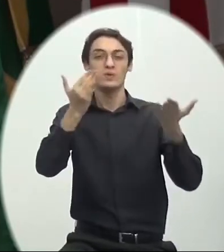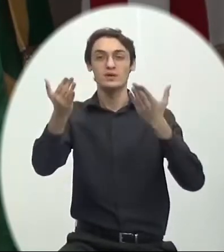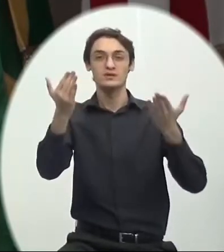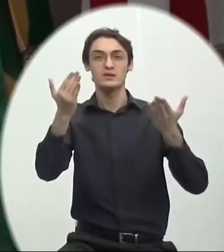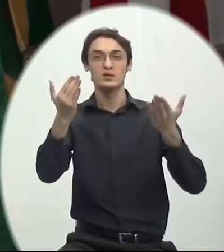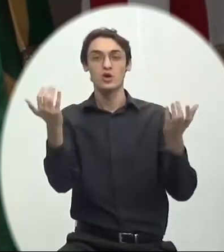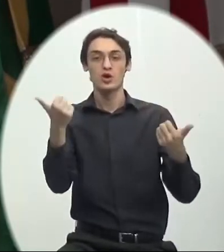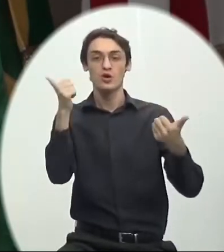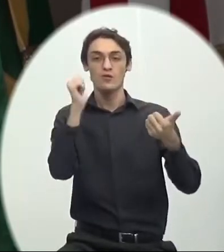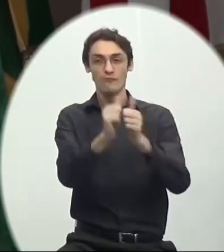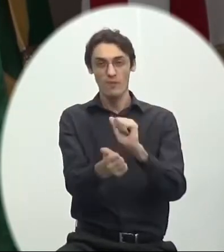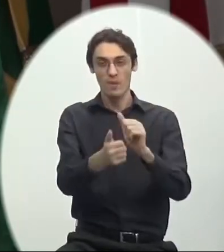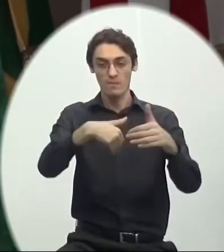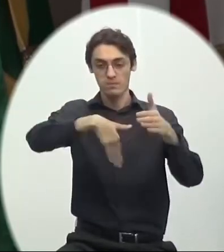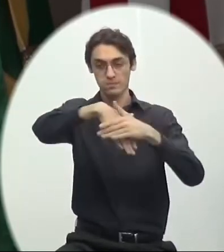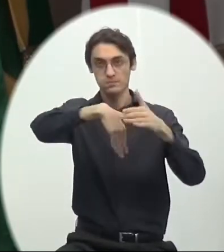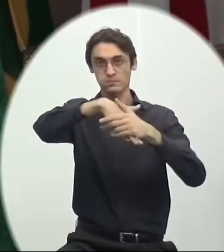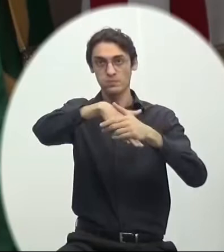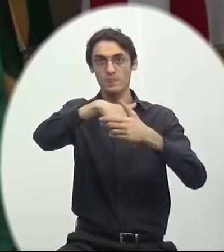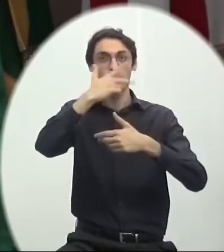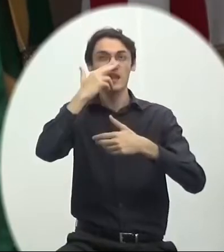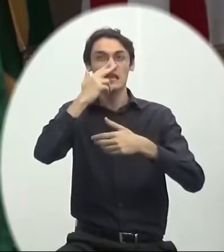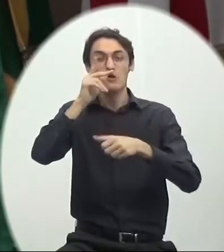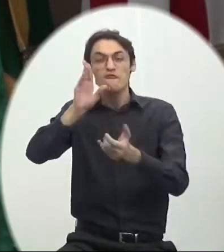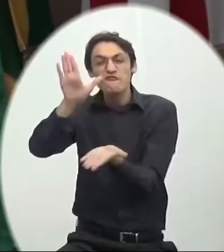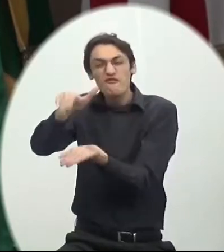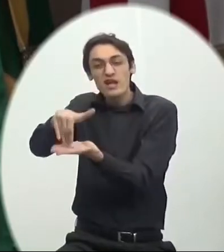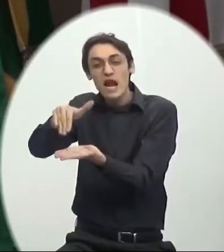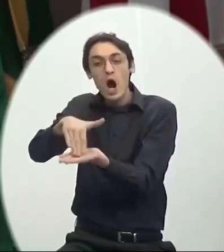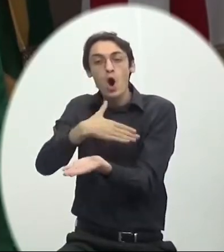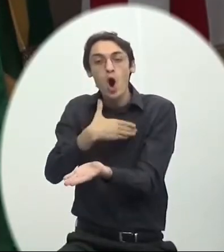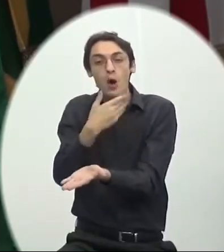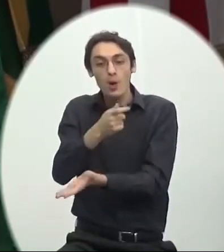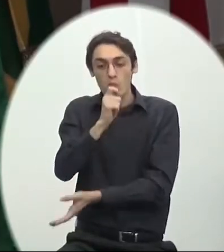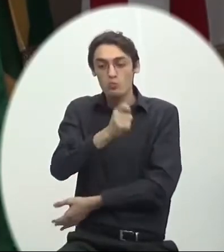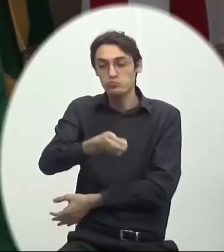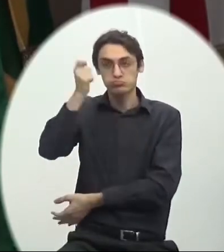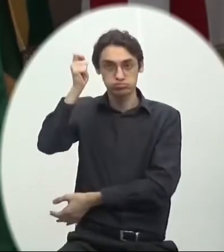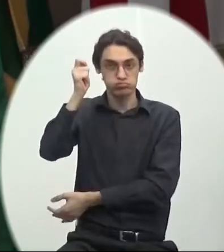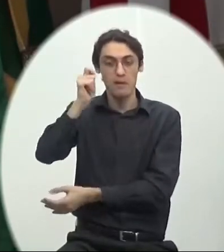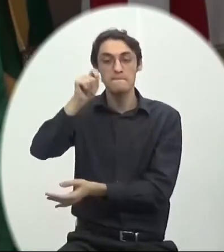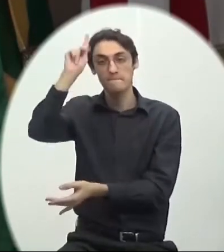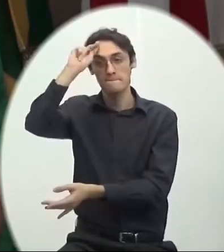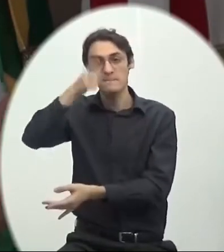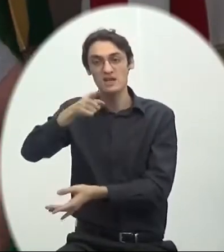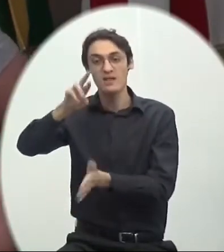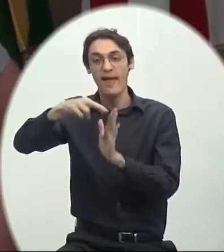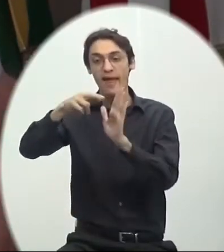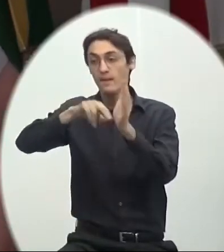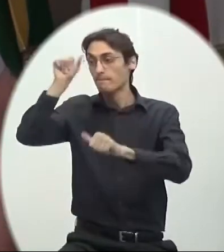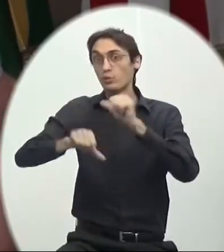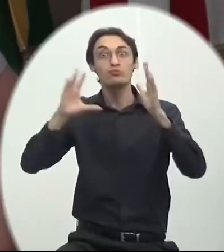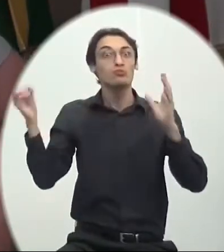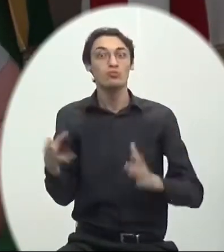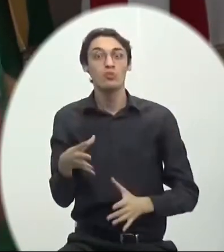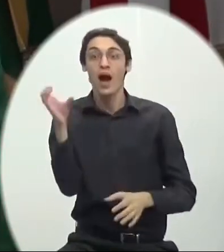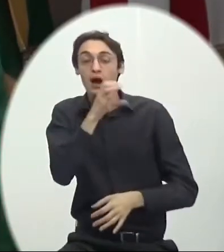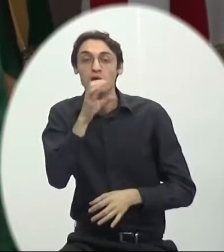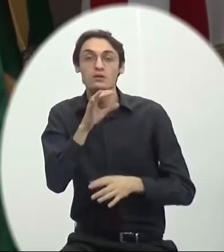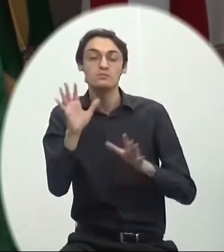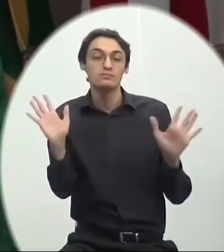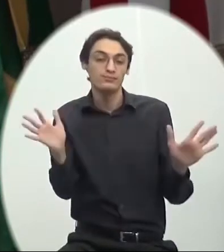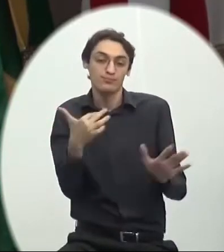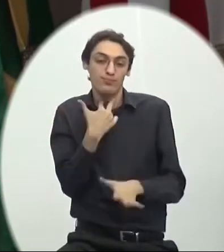juiz inventa uma regra nova. Aí não dá para aceitar, né, senhores? Bom, por que que não dá para aceitar? É pedido aqui